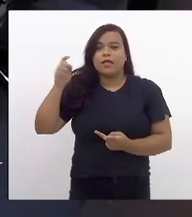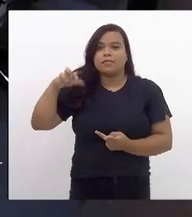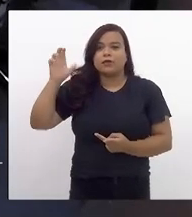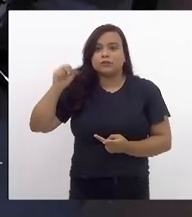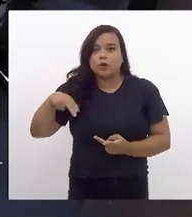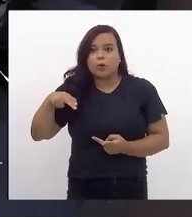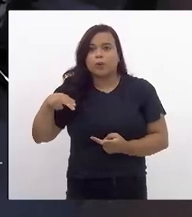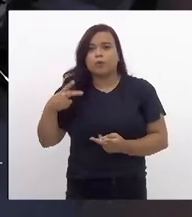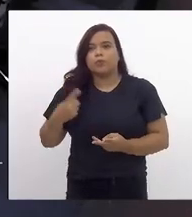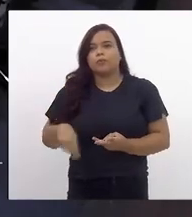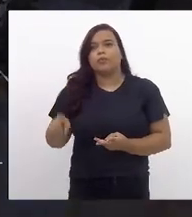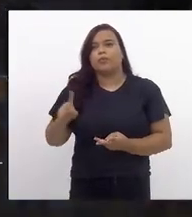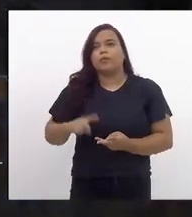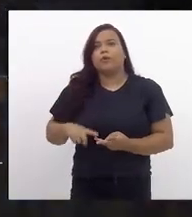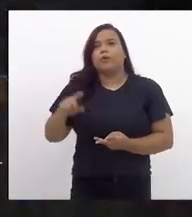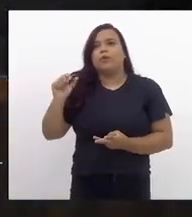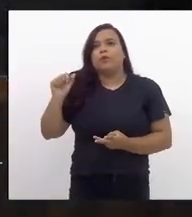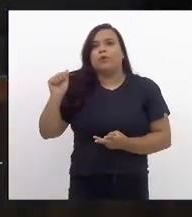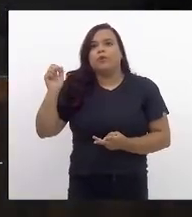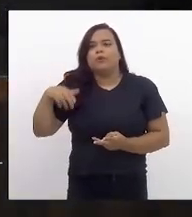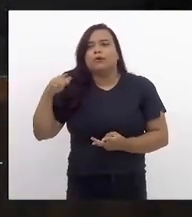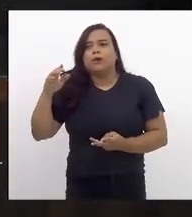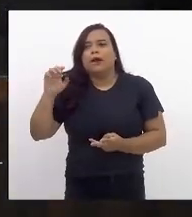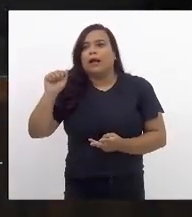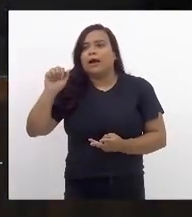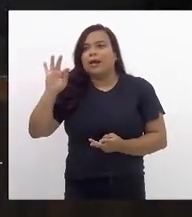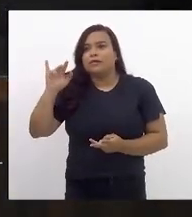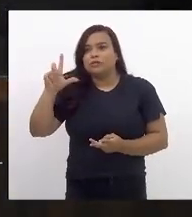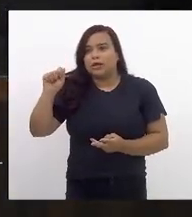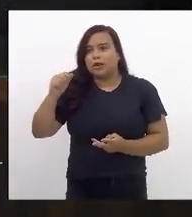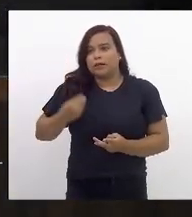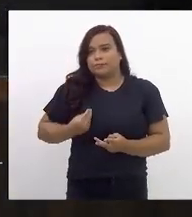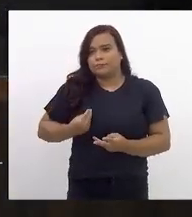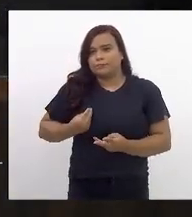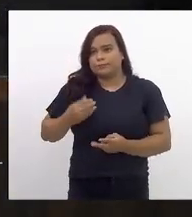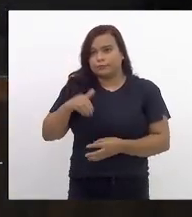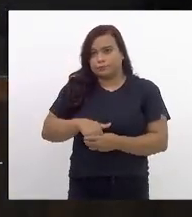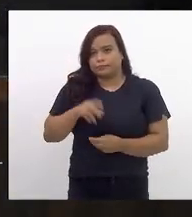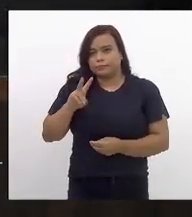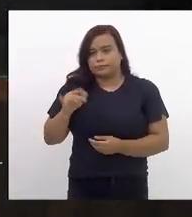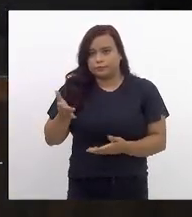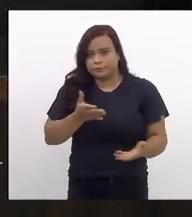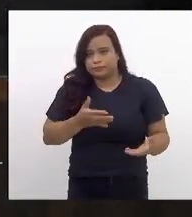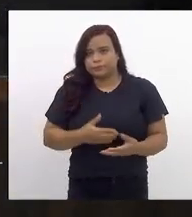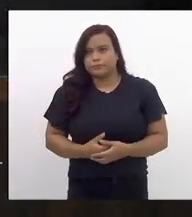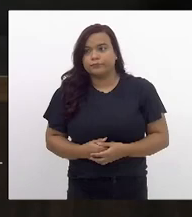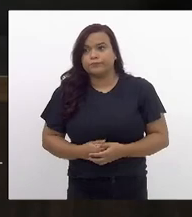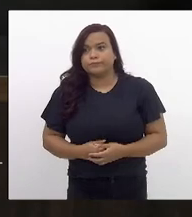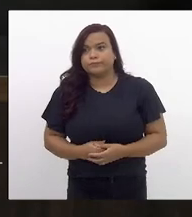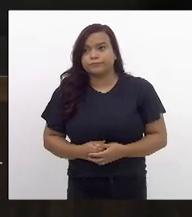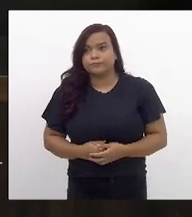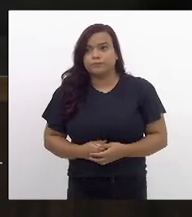Alexandre. Anderson Alexandre. Átila Nunes, presente, vai votar.